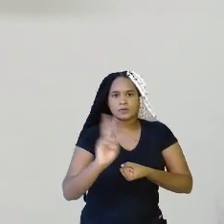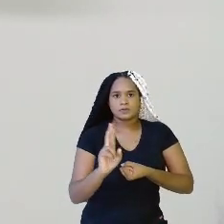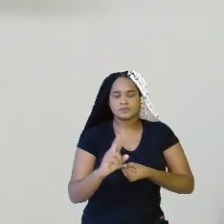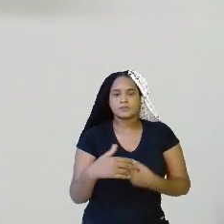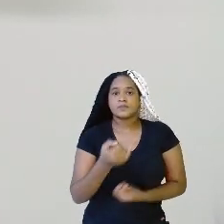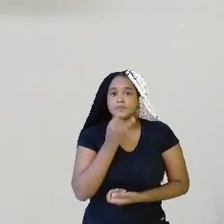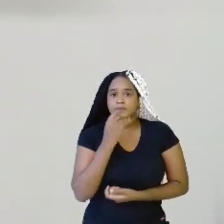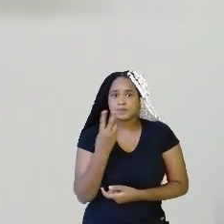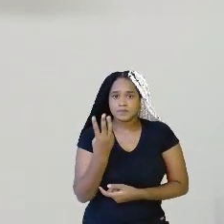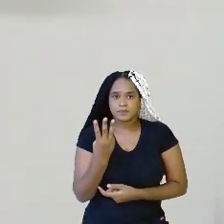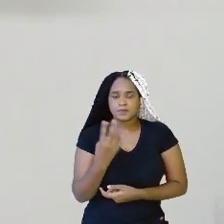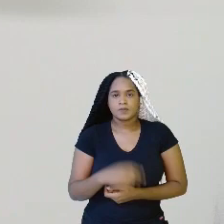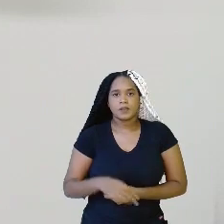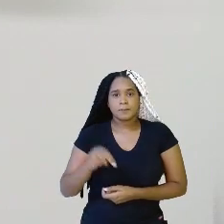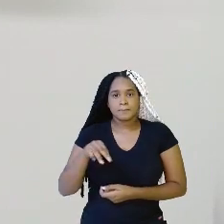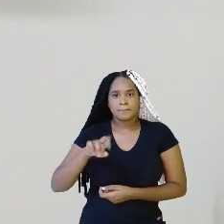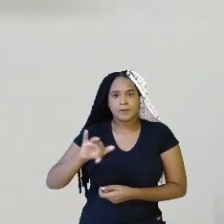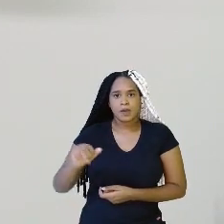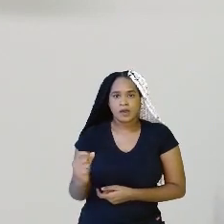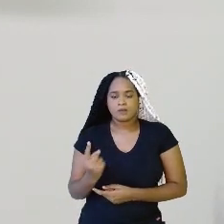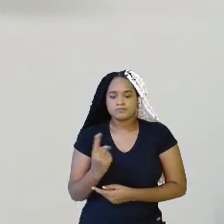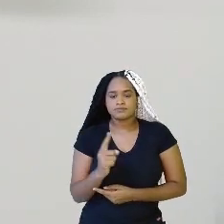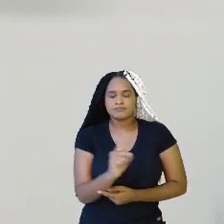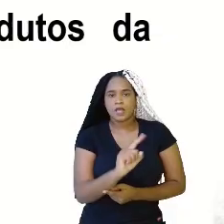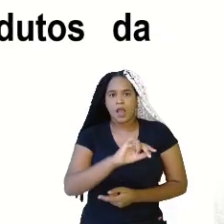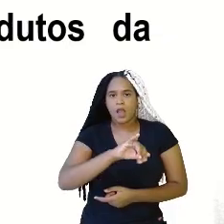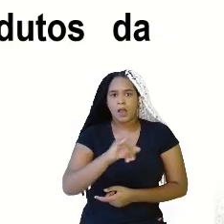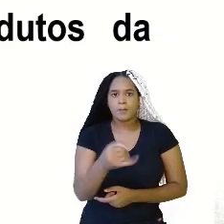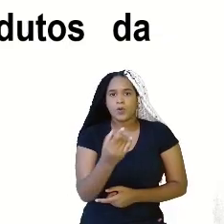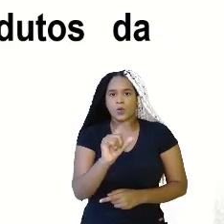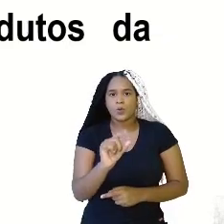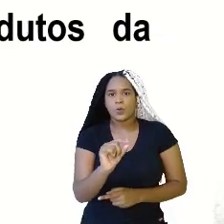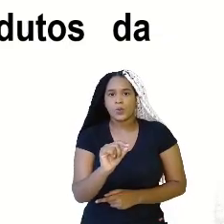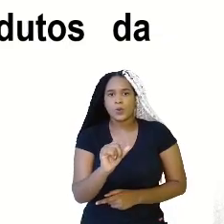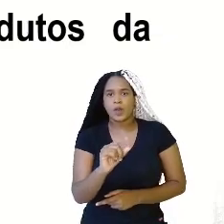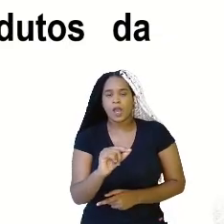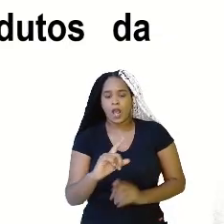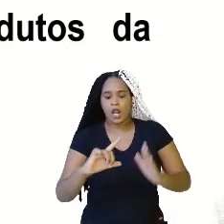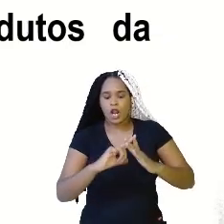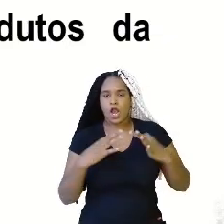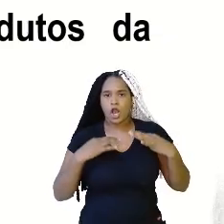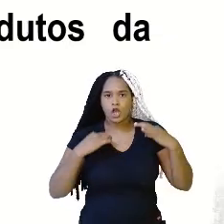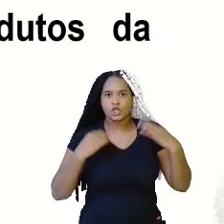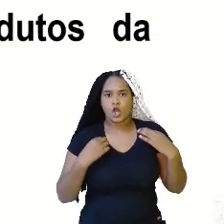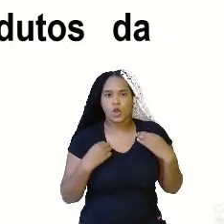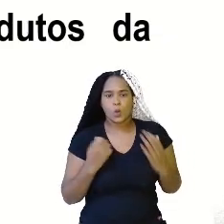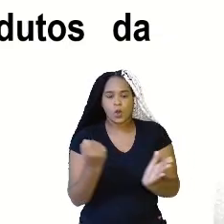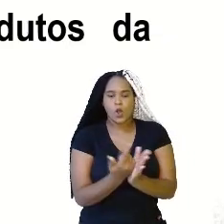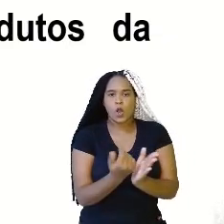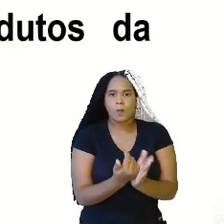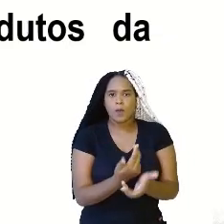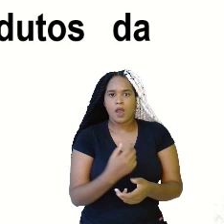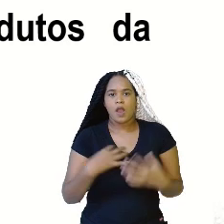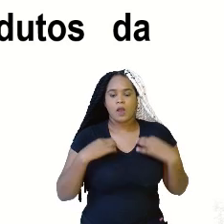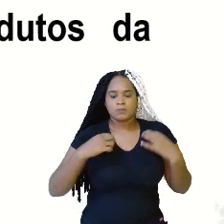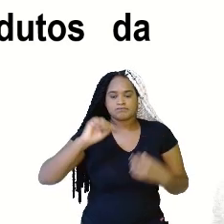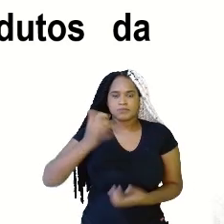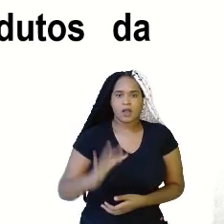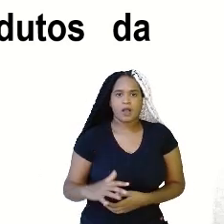número 3. Maria saiu de casa para aproveitar a liquidação de uma loja de roupa. Comprou uma blusa